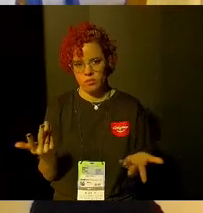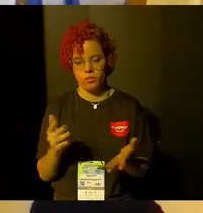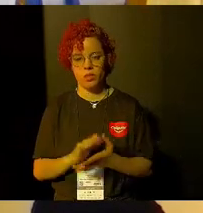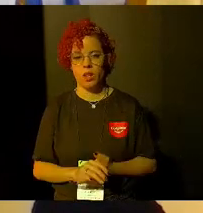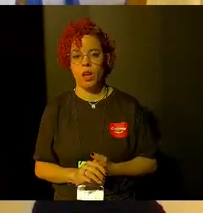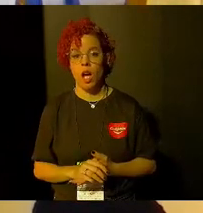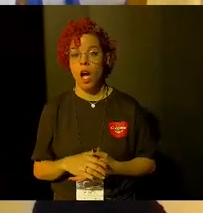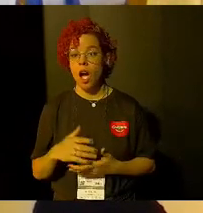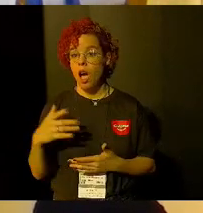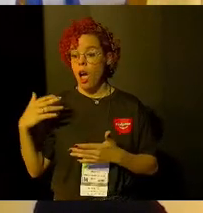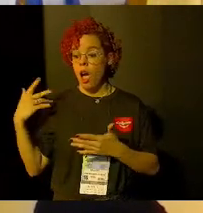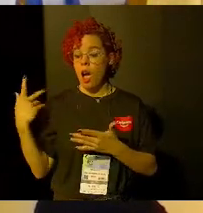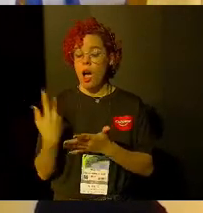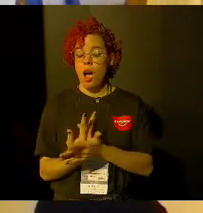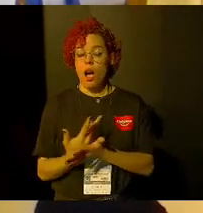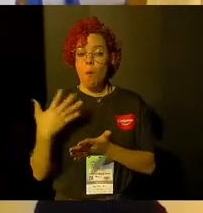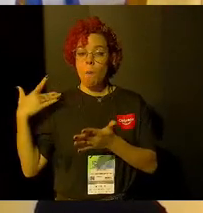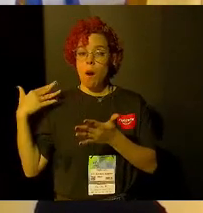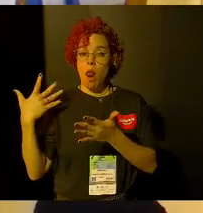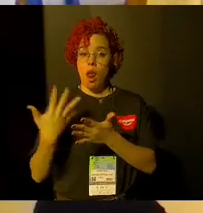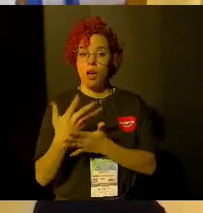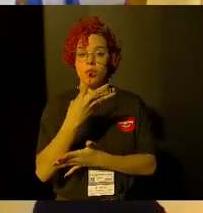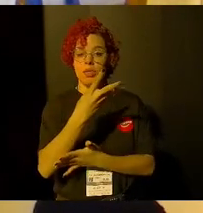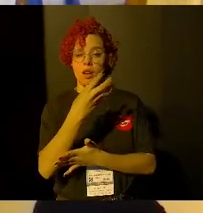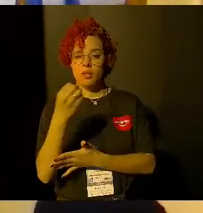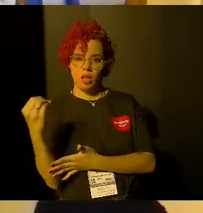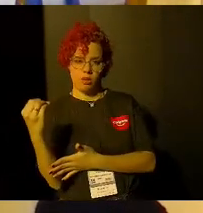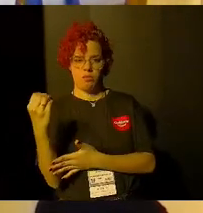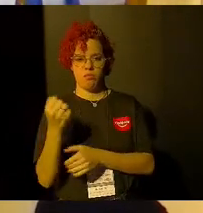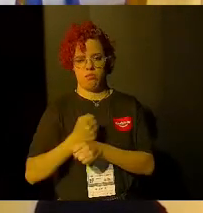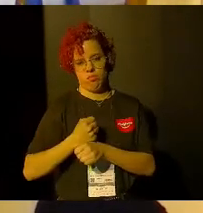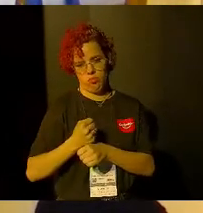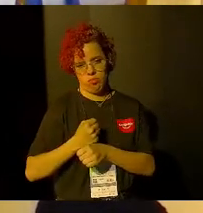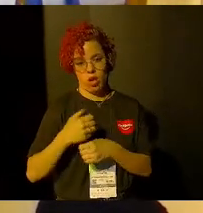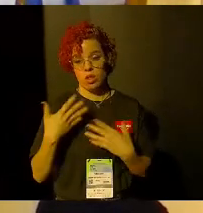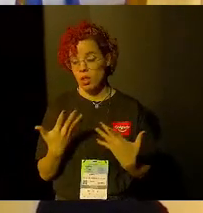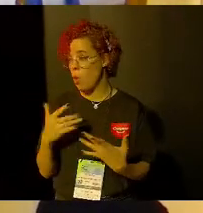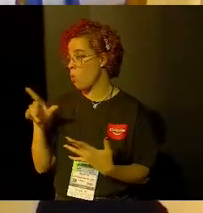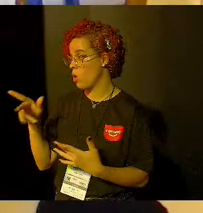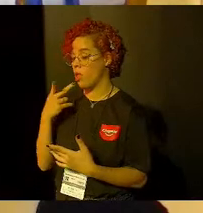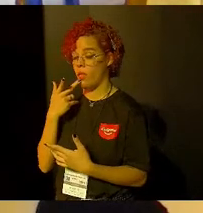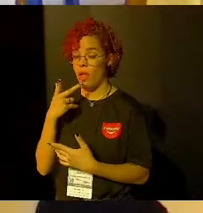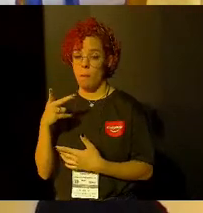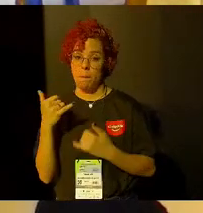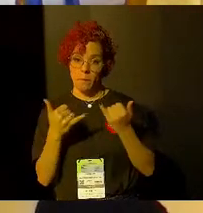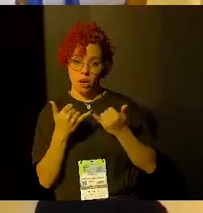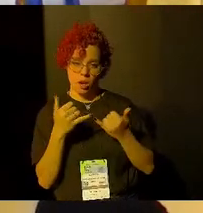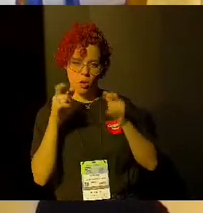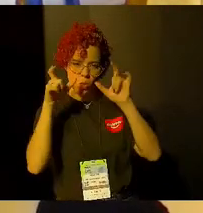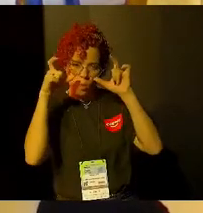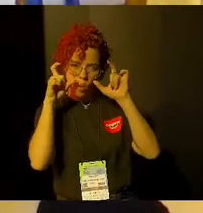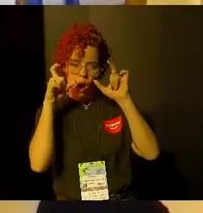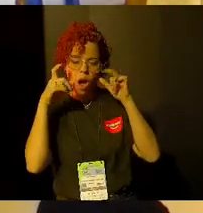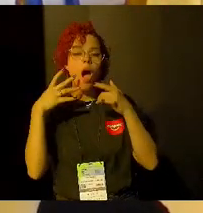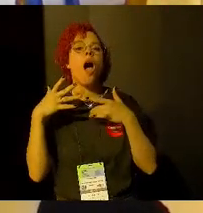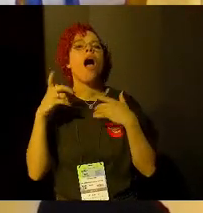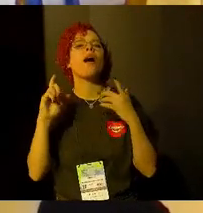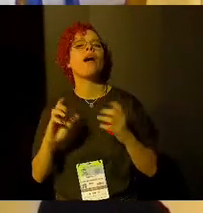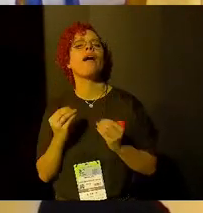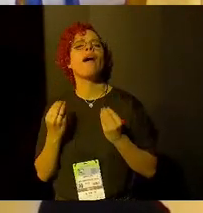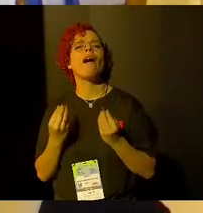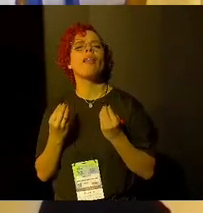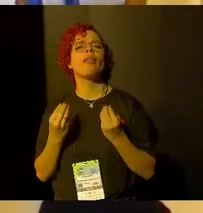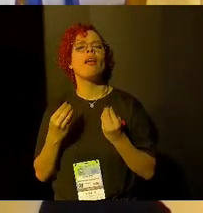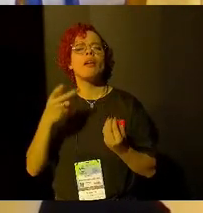300 anos então quando a Stephanie brinca do óculos é porque eu digo isso Cadê os personagens pretos de óculos